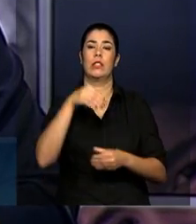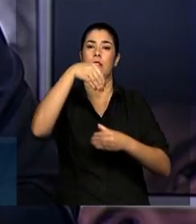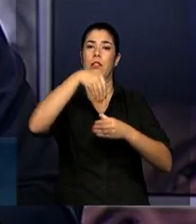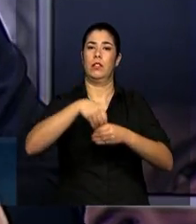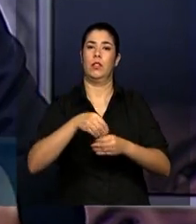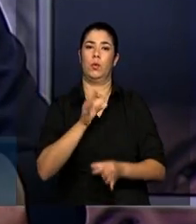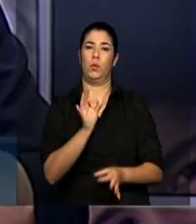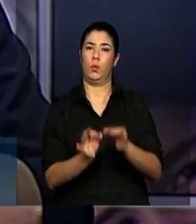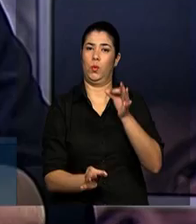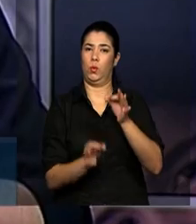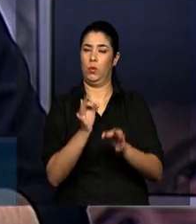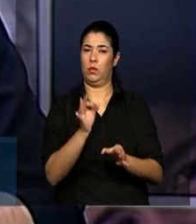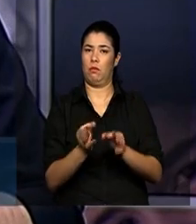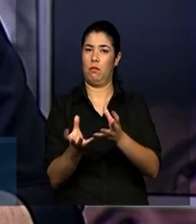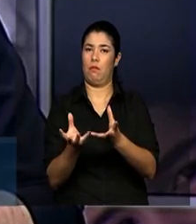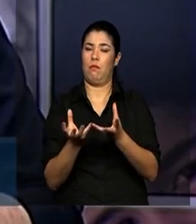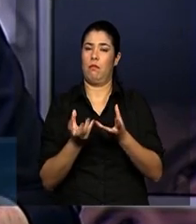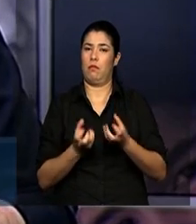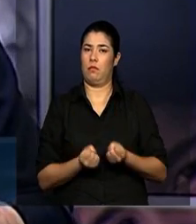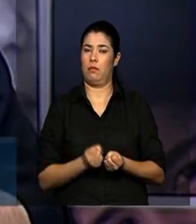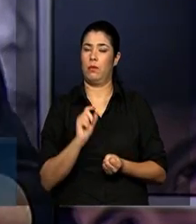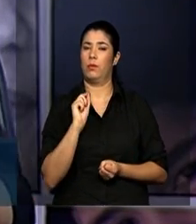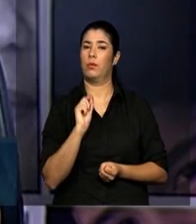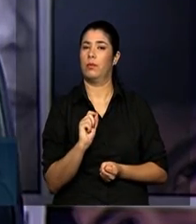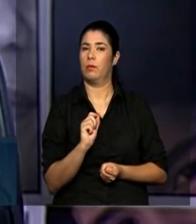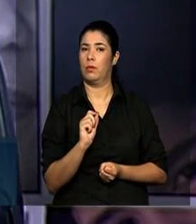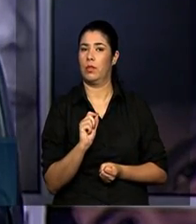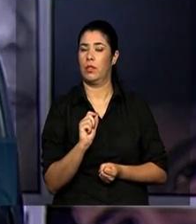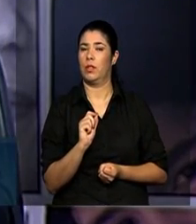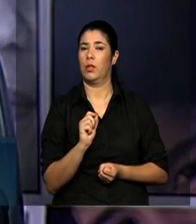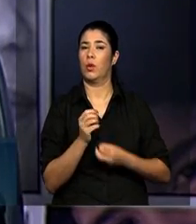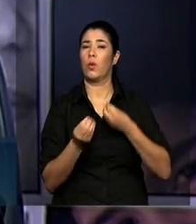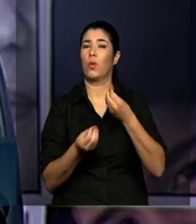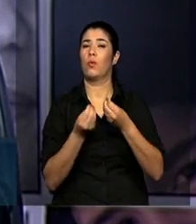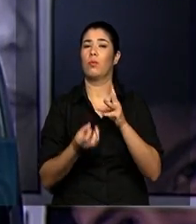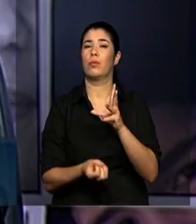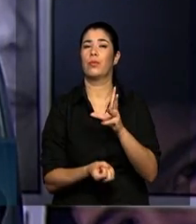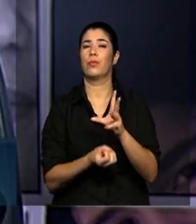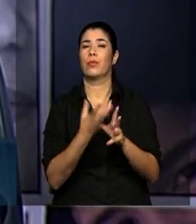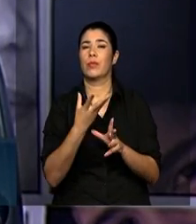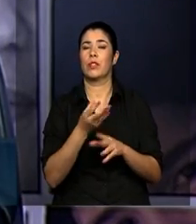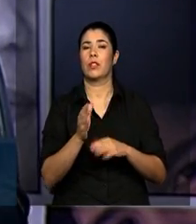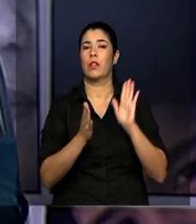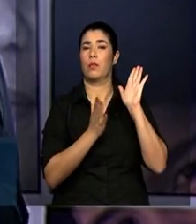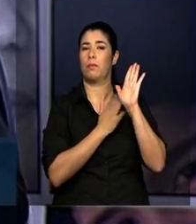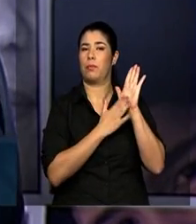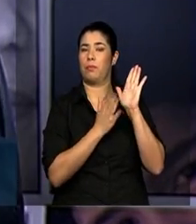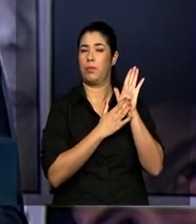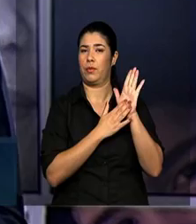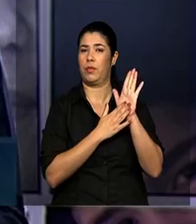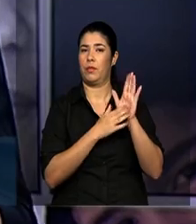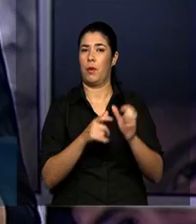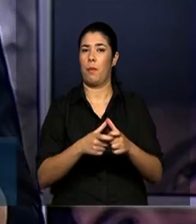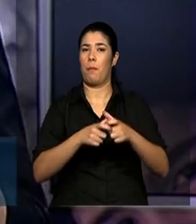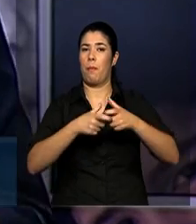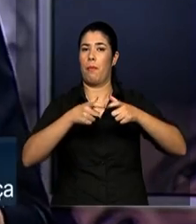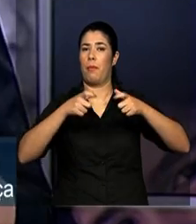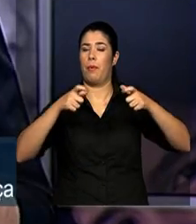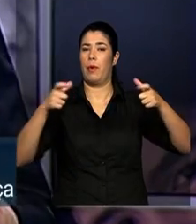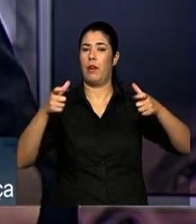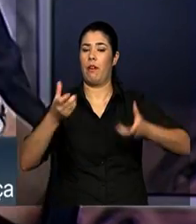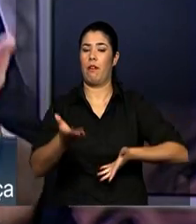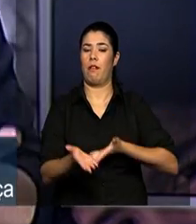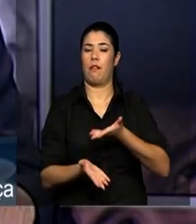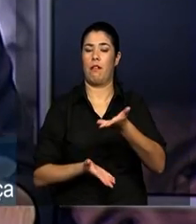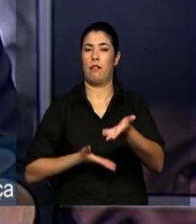judiciário aceitasse a forma com que estávamos propondo, uma ampliação do atendimento